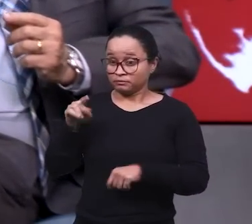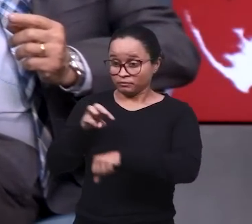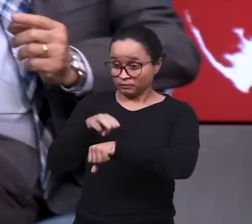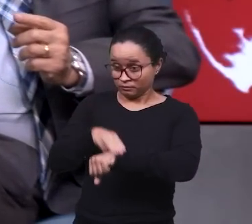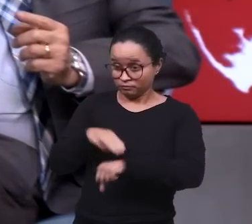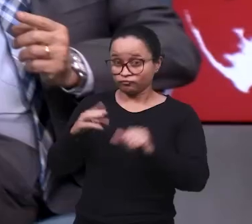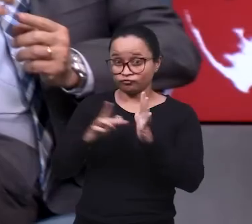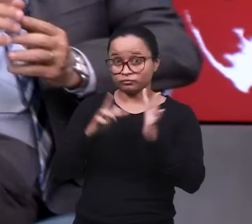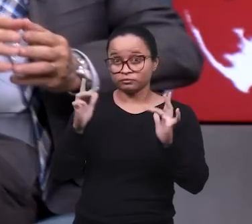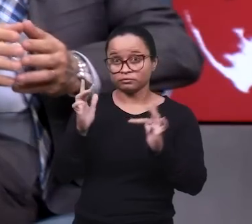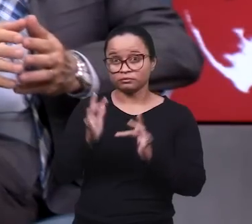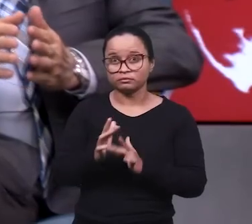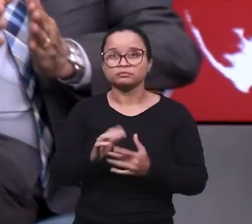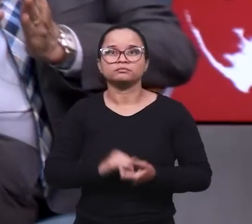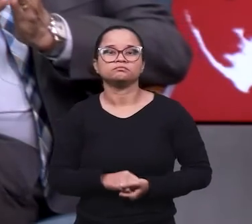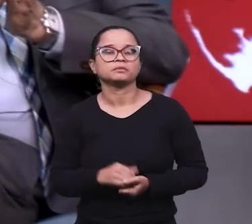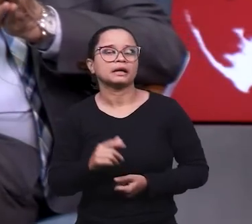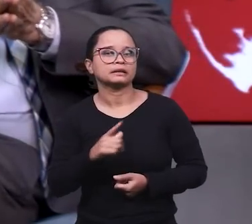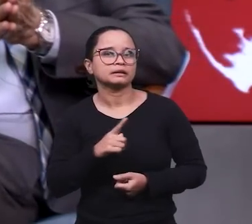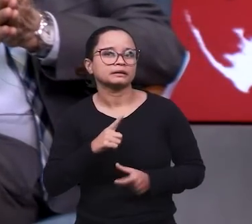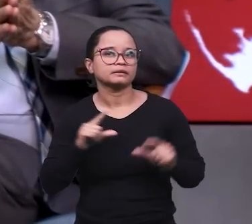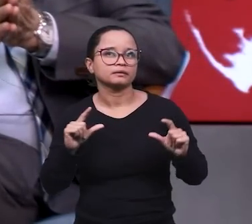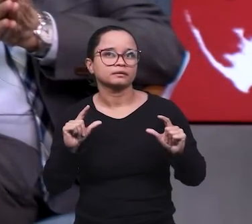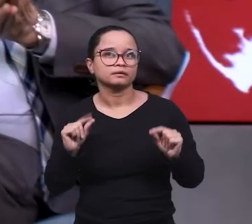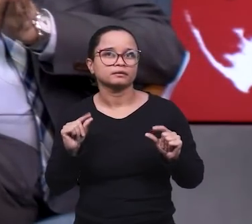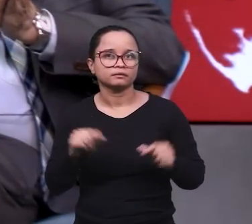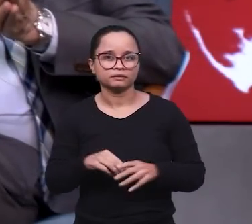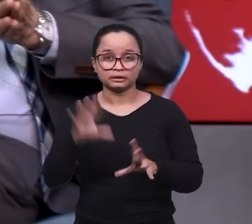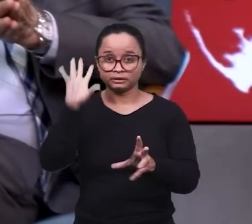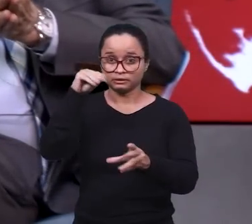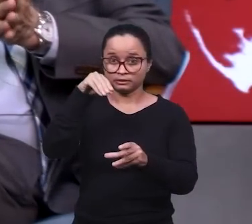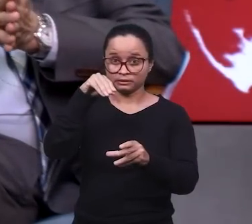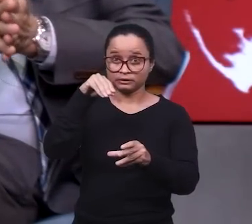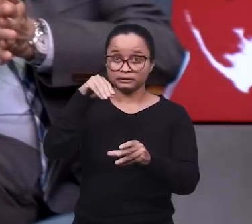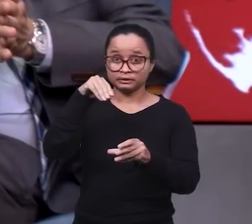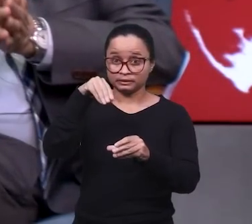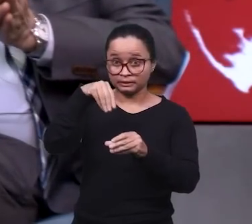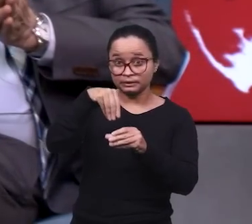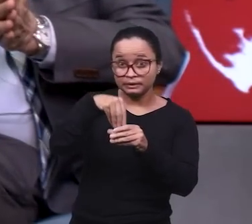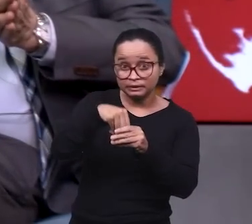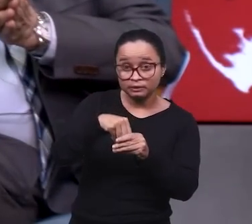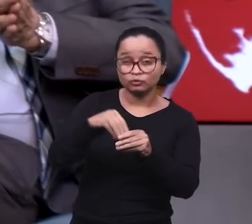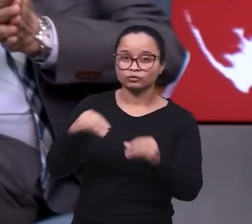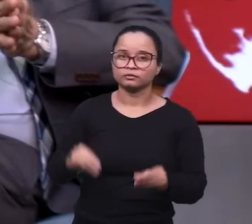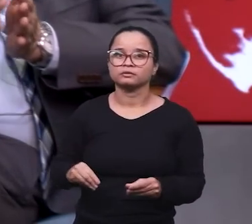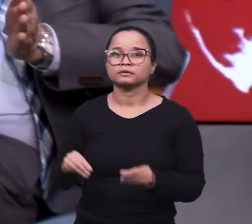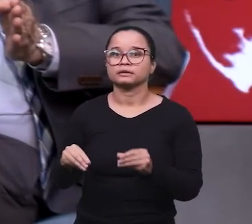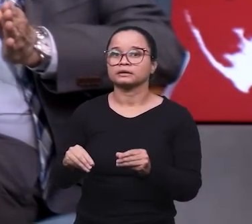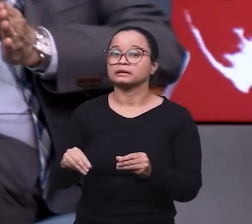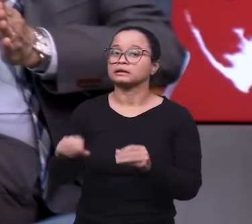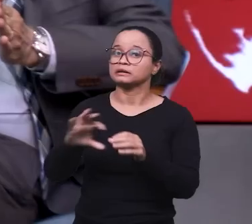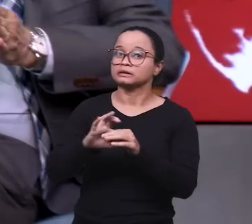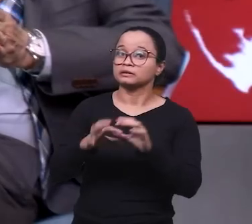é o ministério de Jesus, ele tem que estar dentro desse contexto,